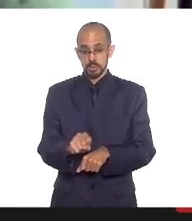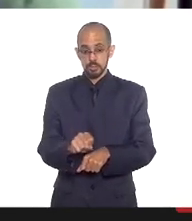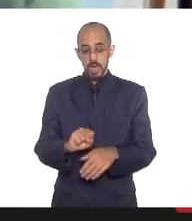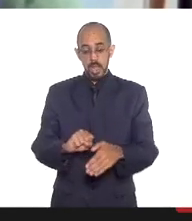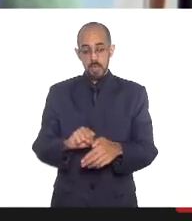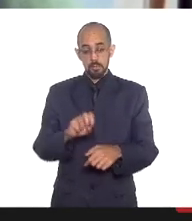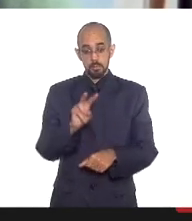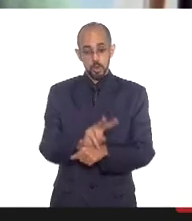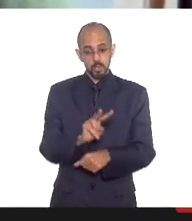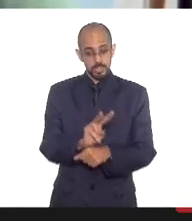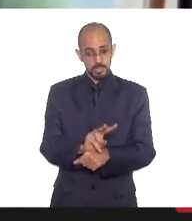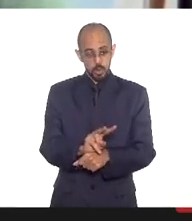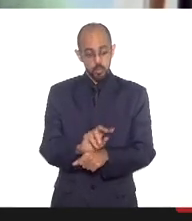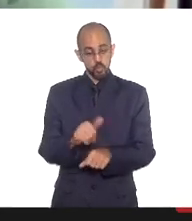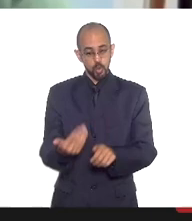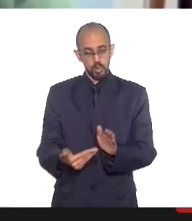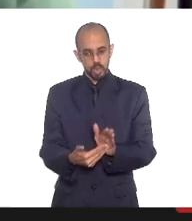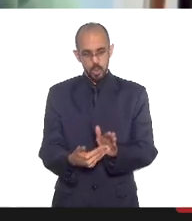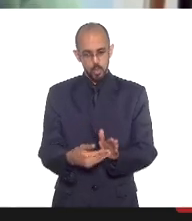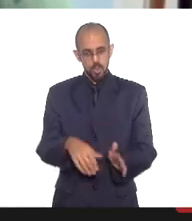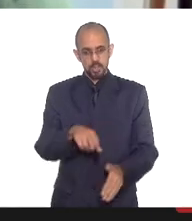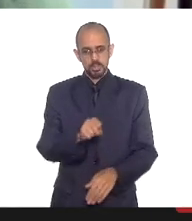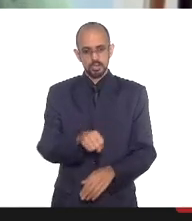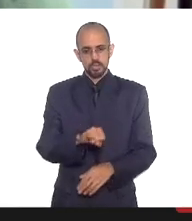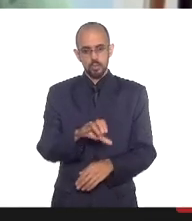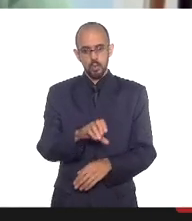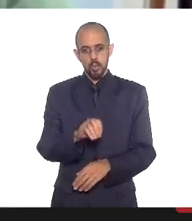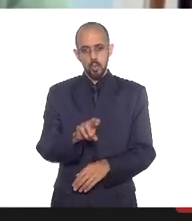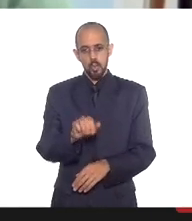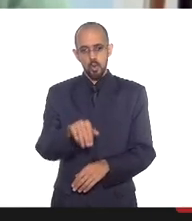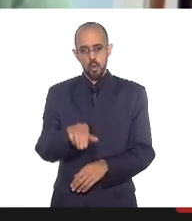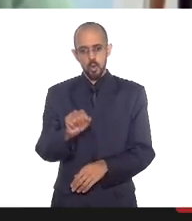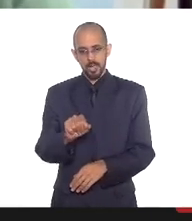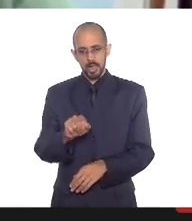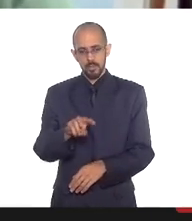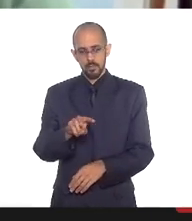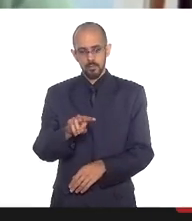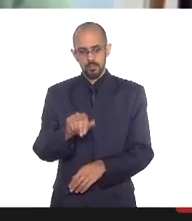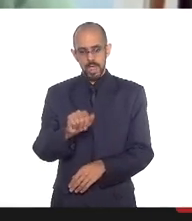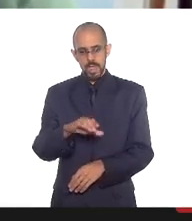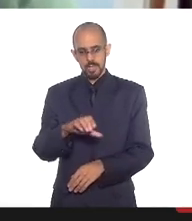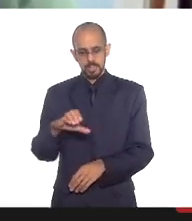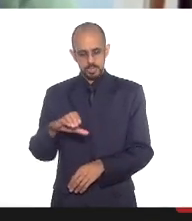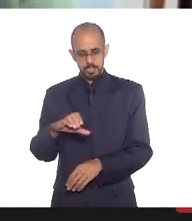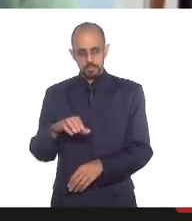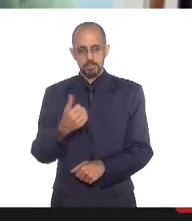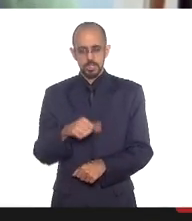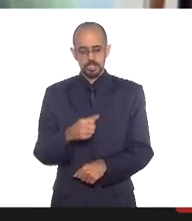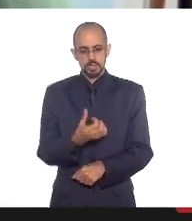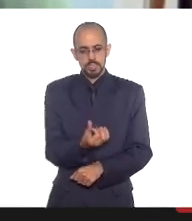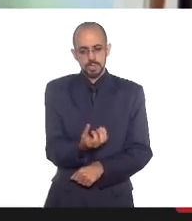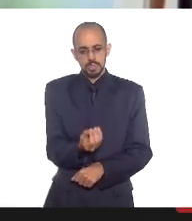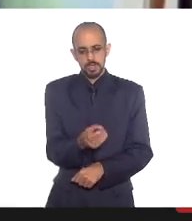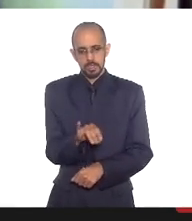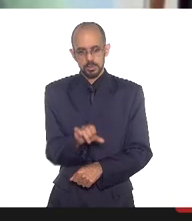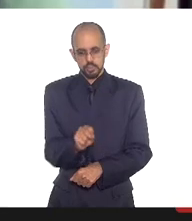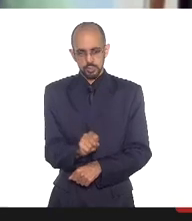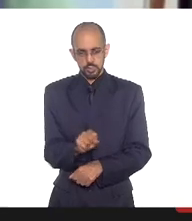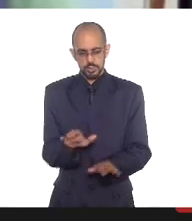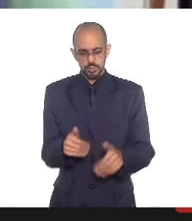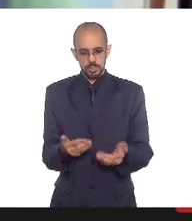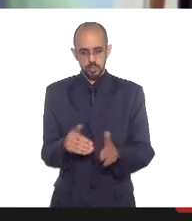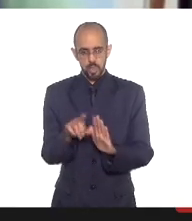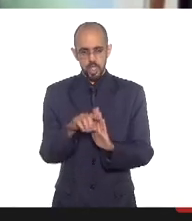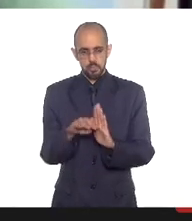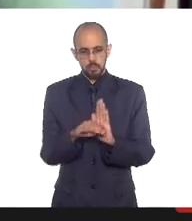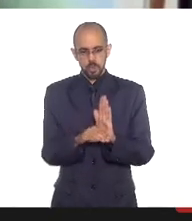sua coluna vai aqui ó um processo que leva dois meses o para tomar a segunda dose o outro para garantir então ele tá falando